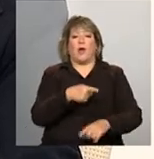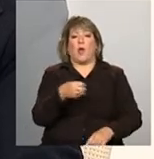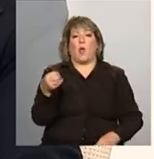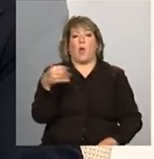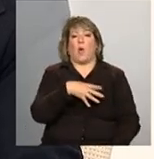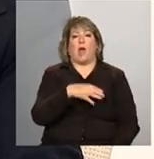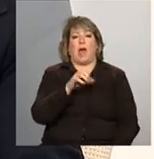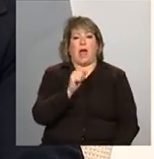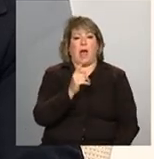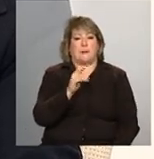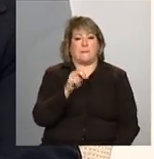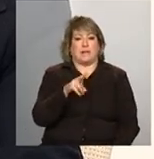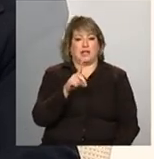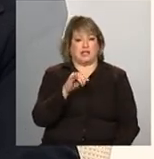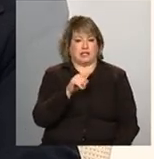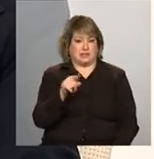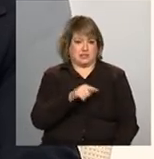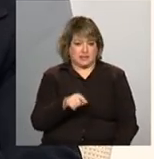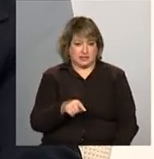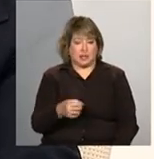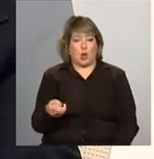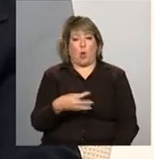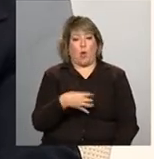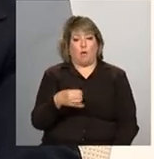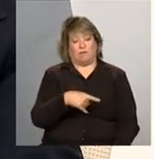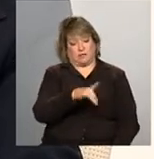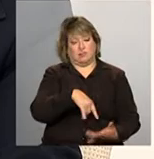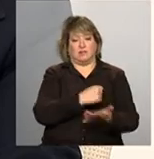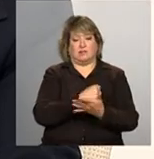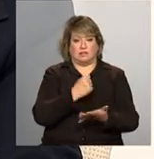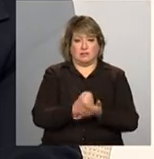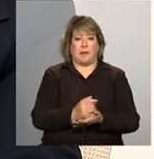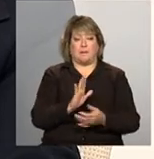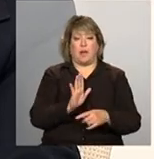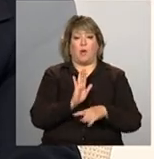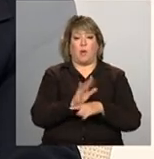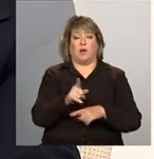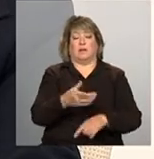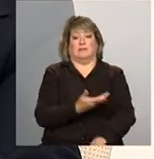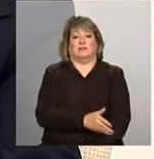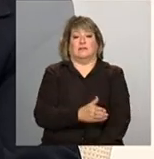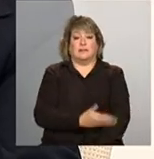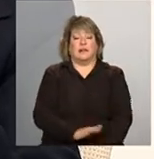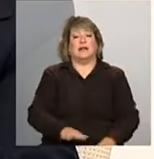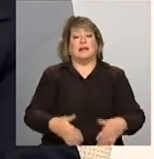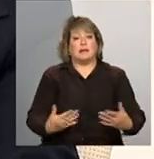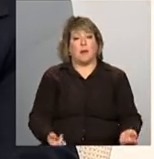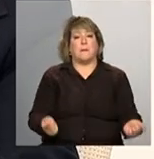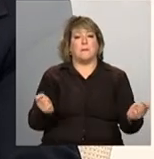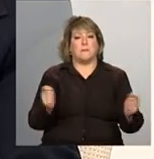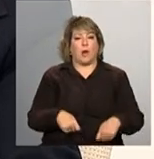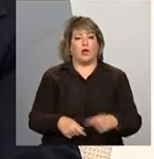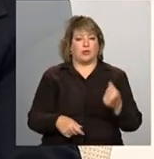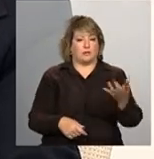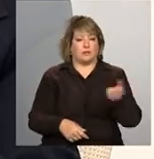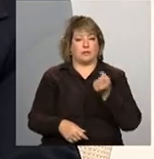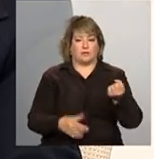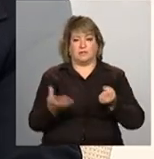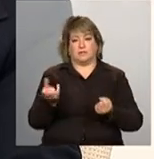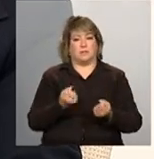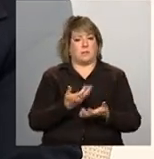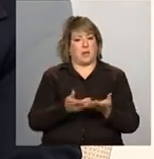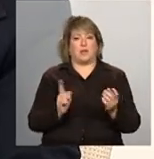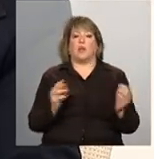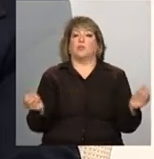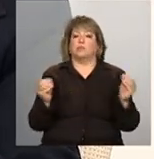né? Porque o contrato de aprendizagem é um contrato de trabalho, mas também promove a qualificação, sem perder o benefício,